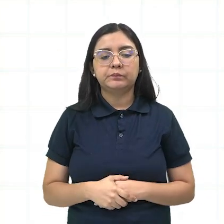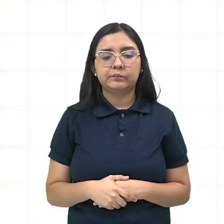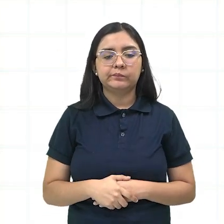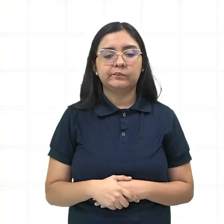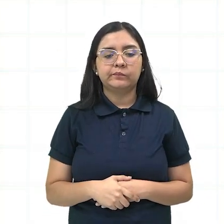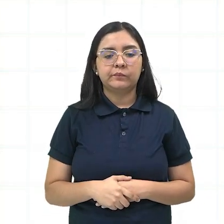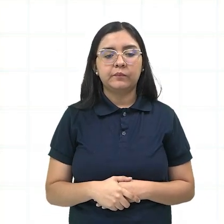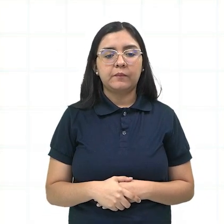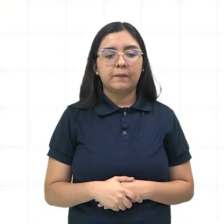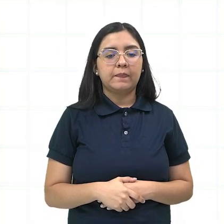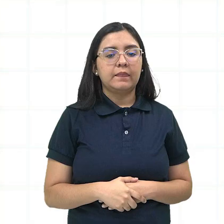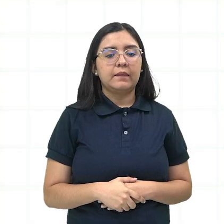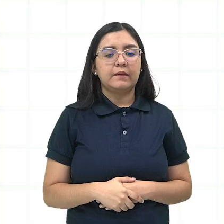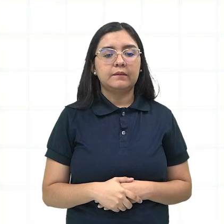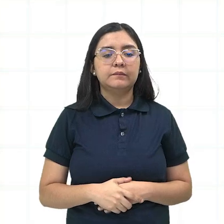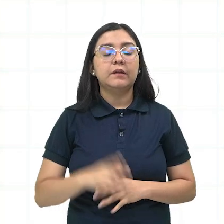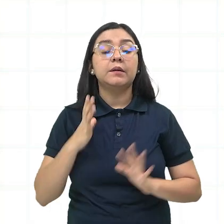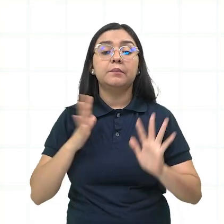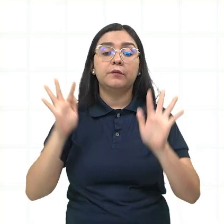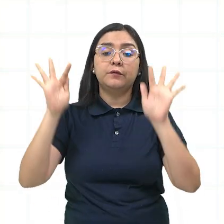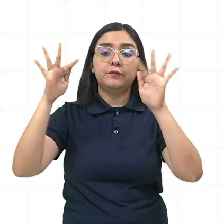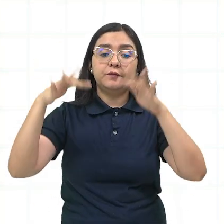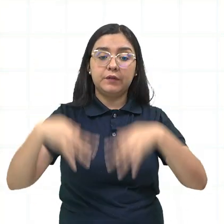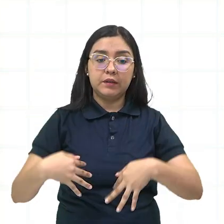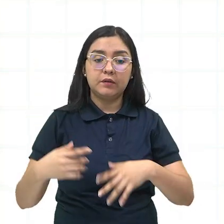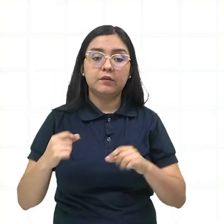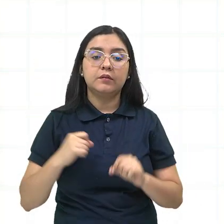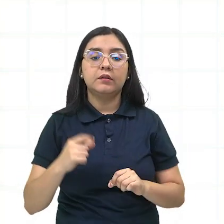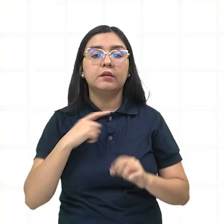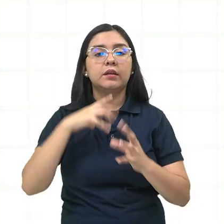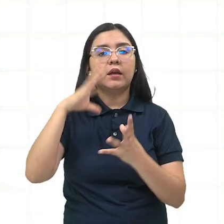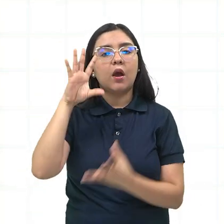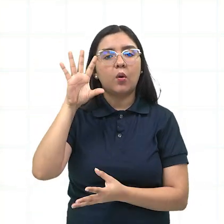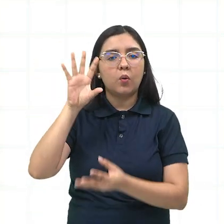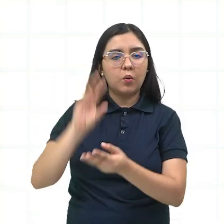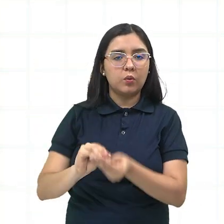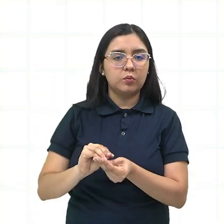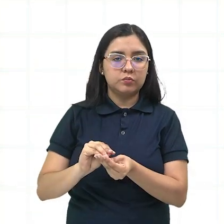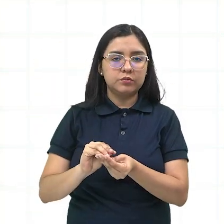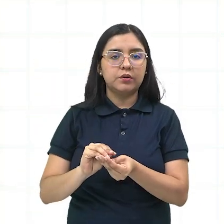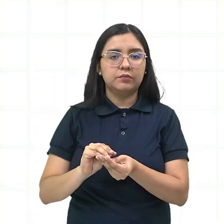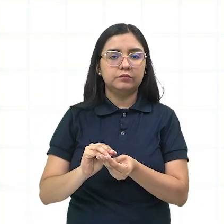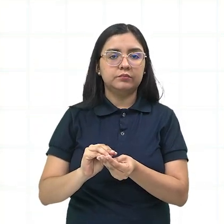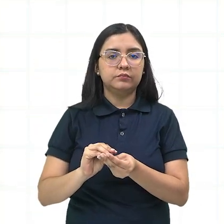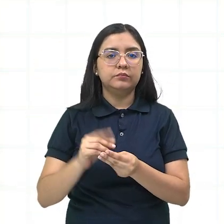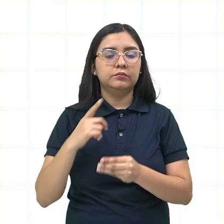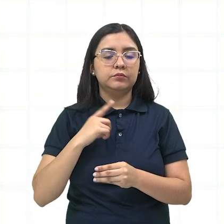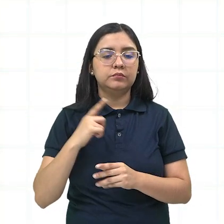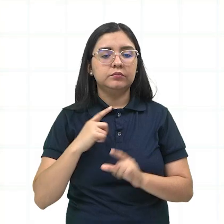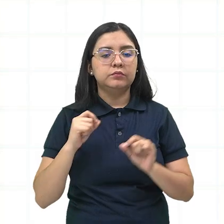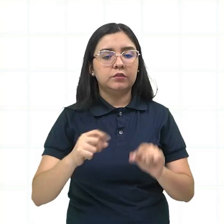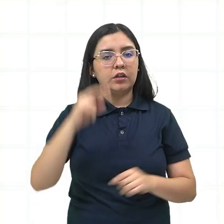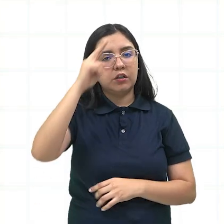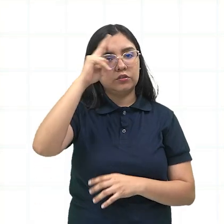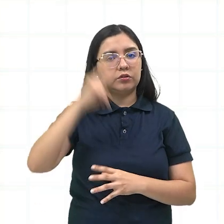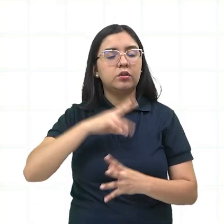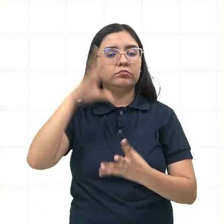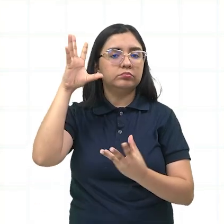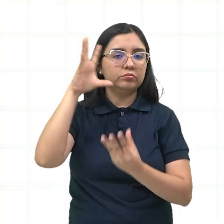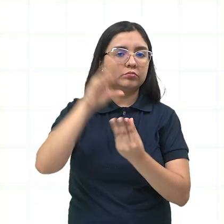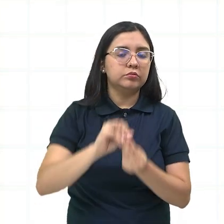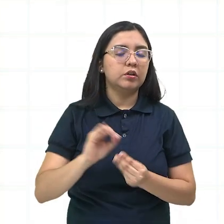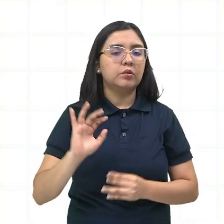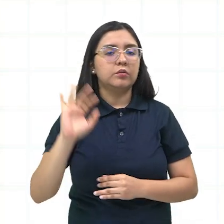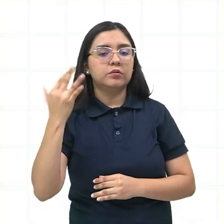conversa. Partindo para o final, eu tenho a conclusão. Então, eu recapitulo o que aconteceu